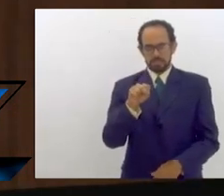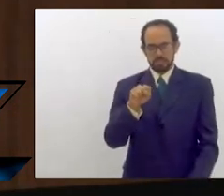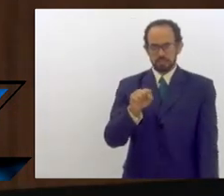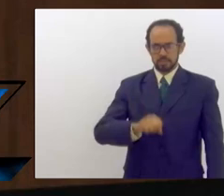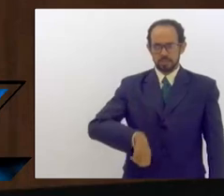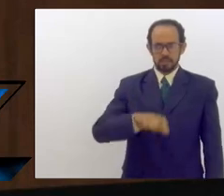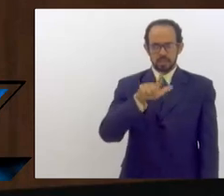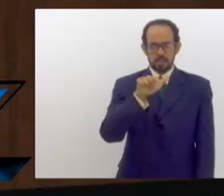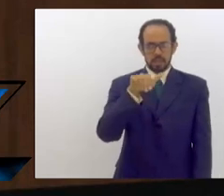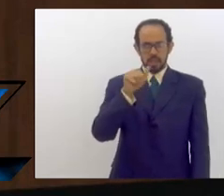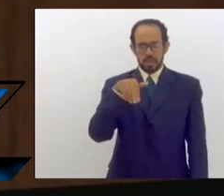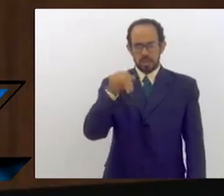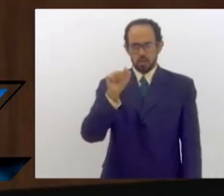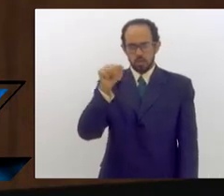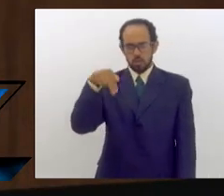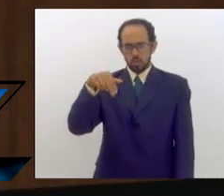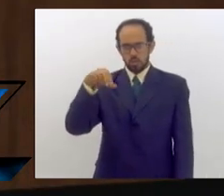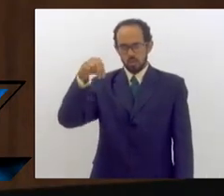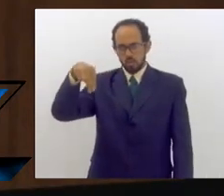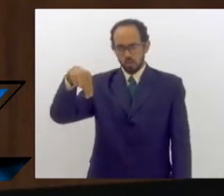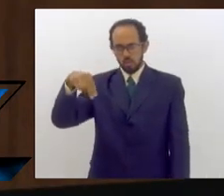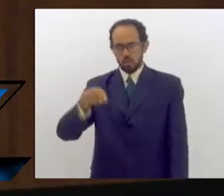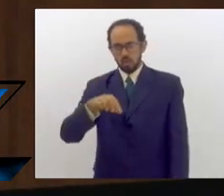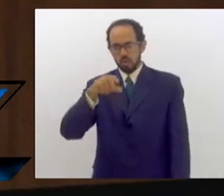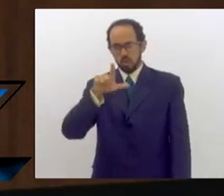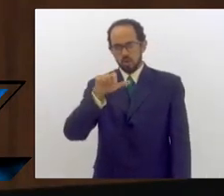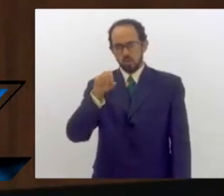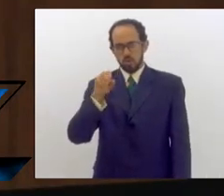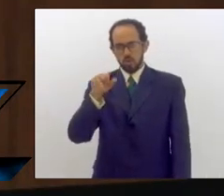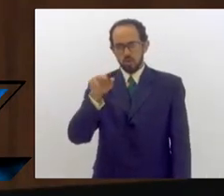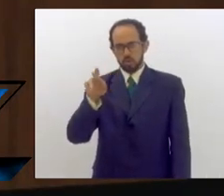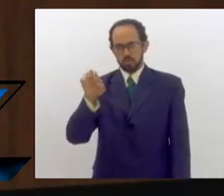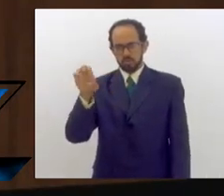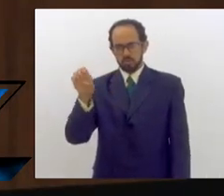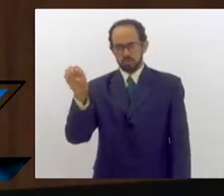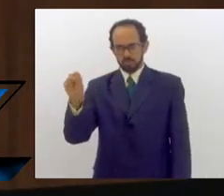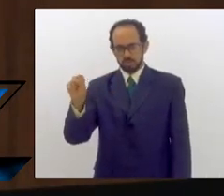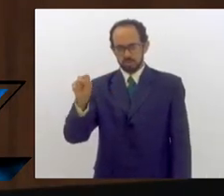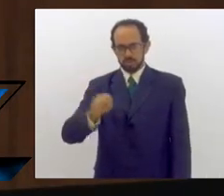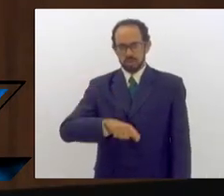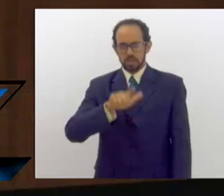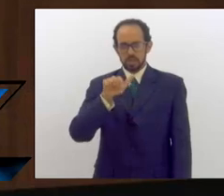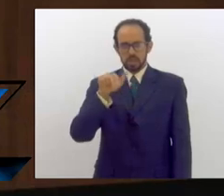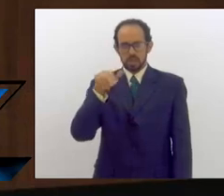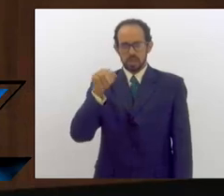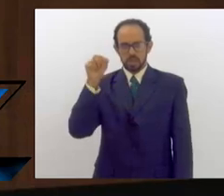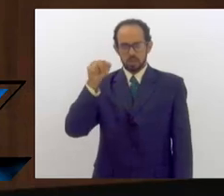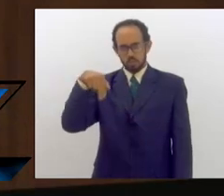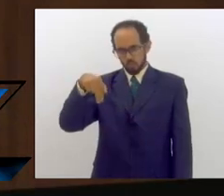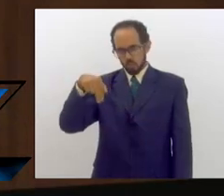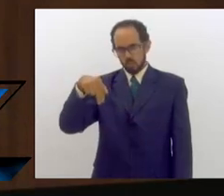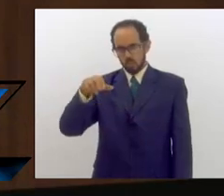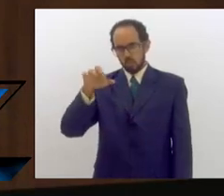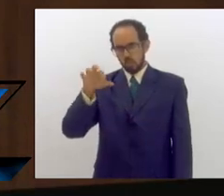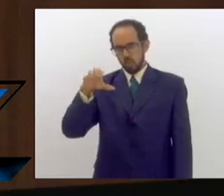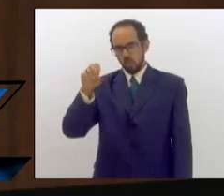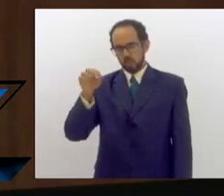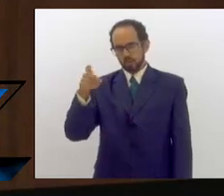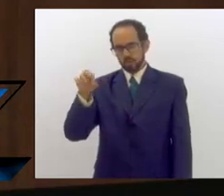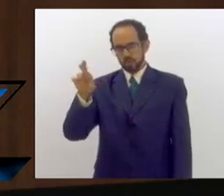Lincoln Bicalho rock Lourdes Maria Wanderley Pontes Lincon Cordeiro Oeste José